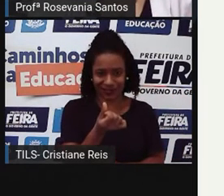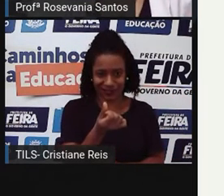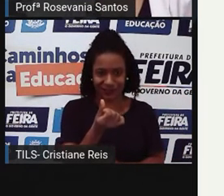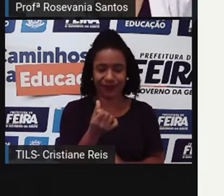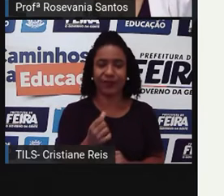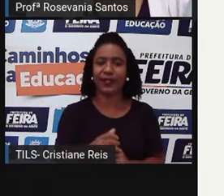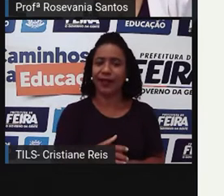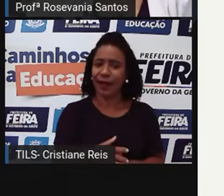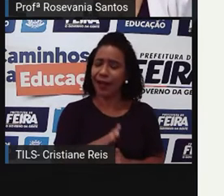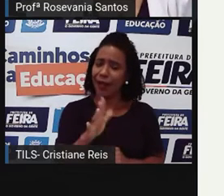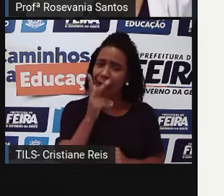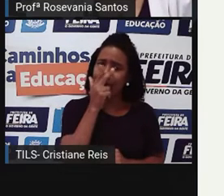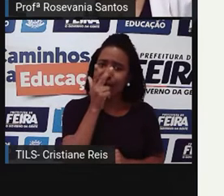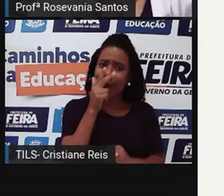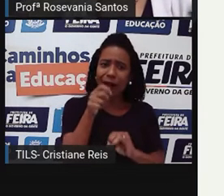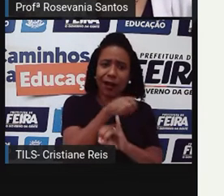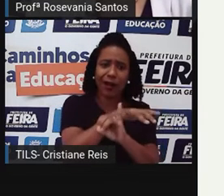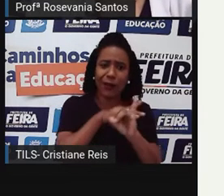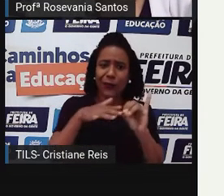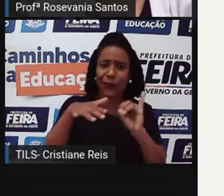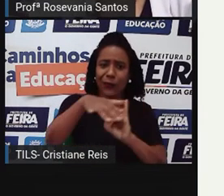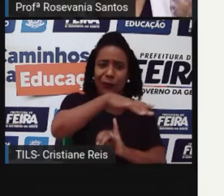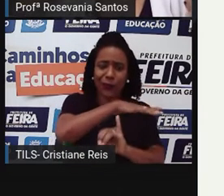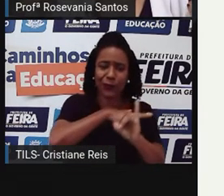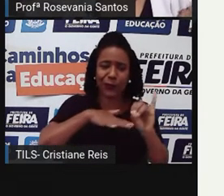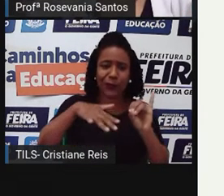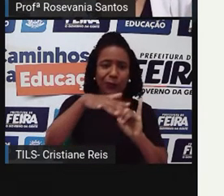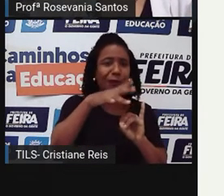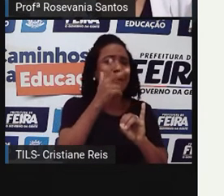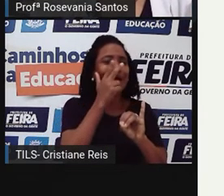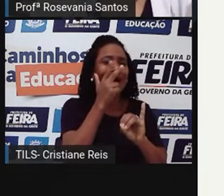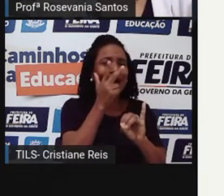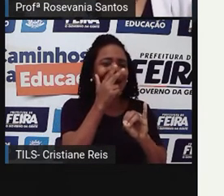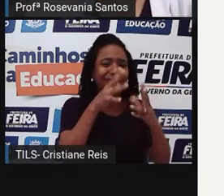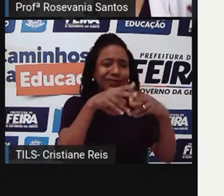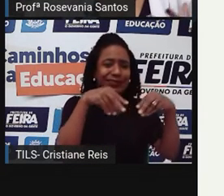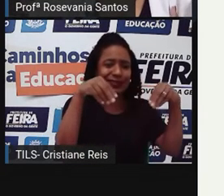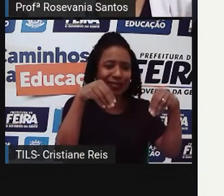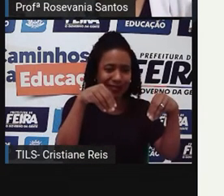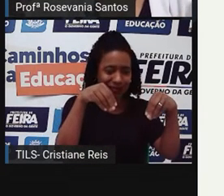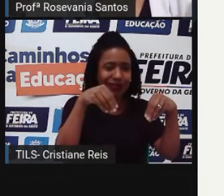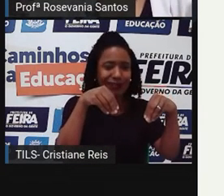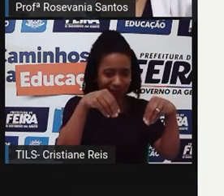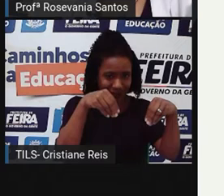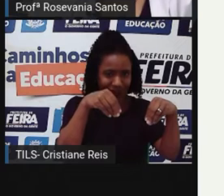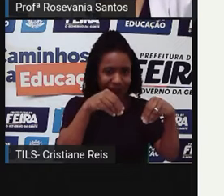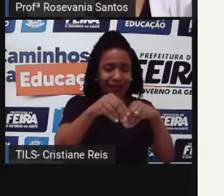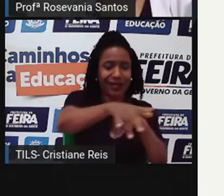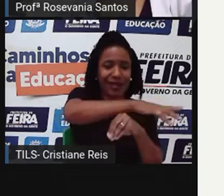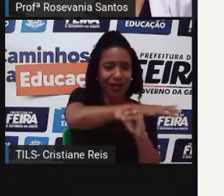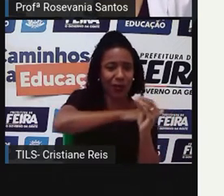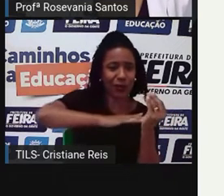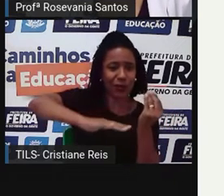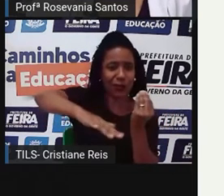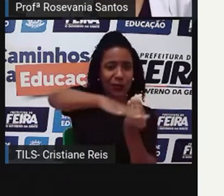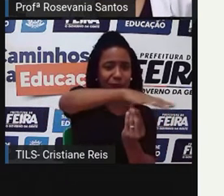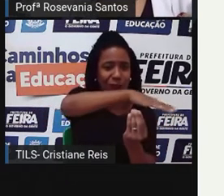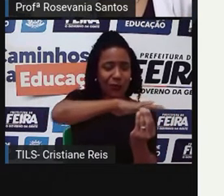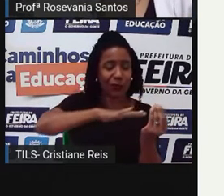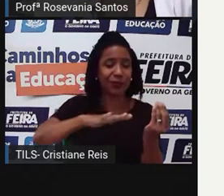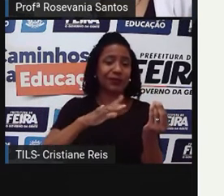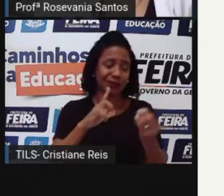de ilha? É, sim, você tem uma porção de terra cercada, né? Embora dizer assim, né? Limitada pelos oceanos, pelos